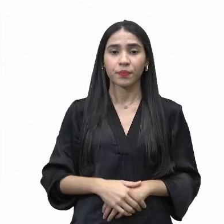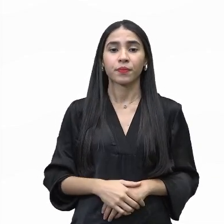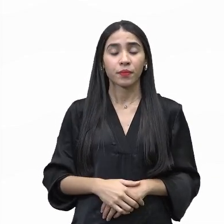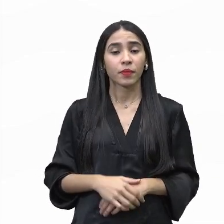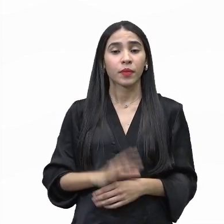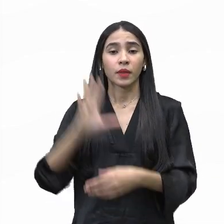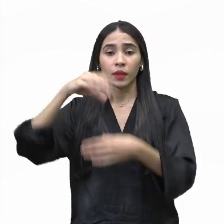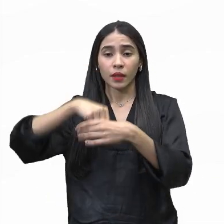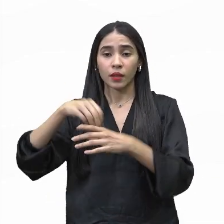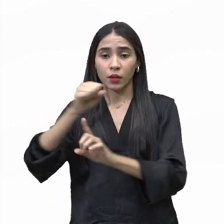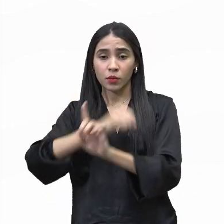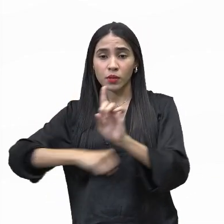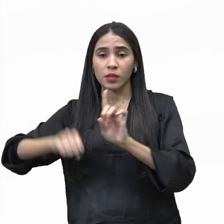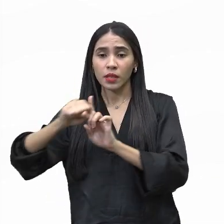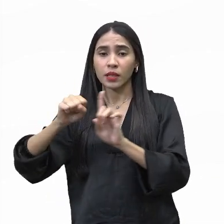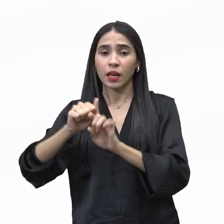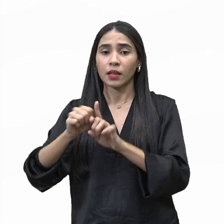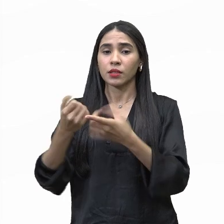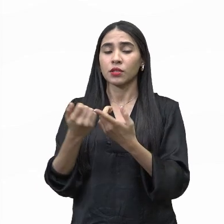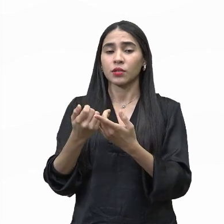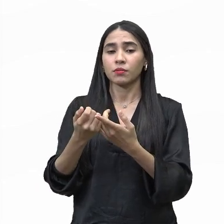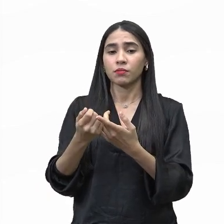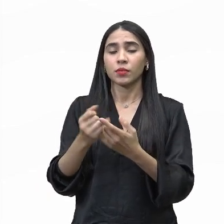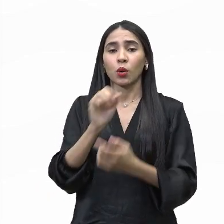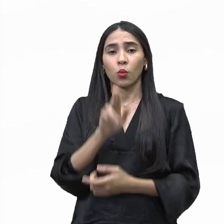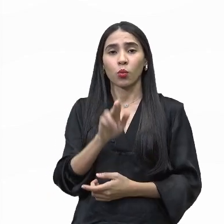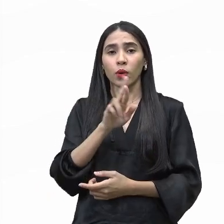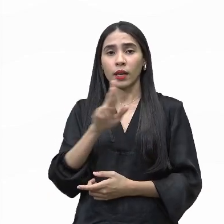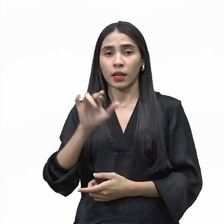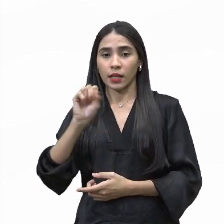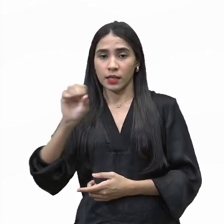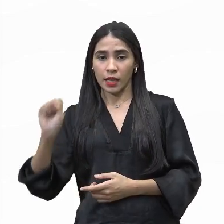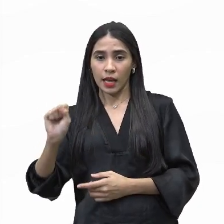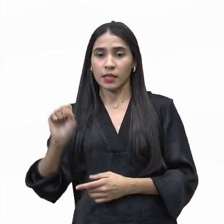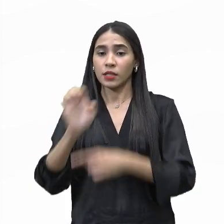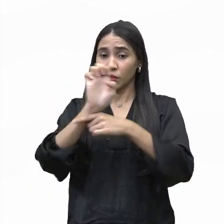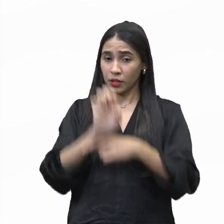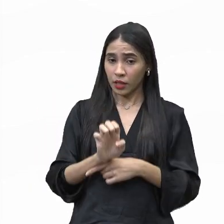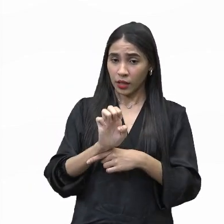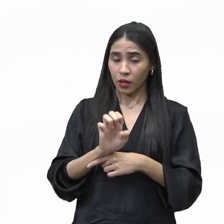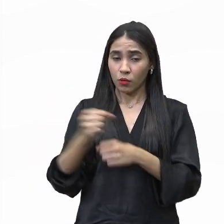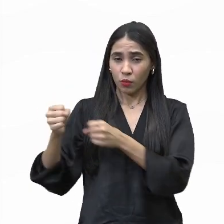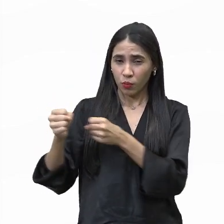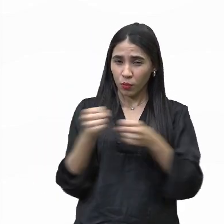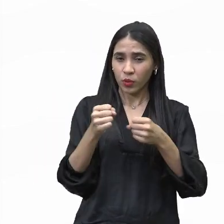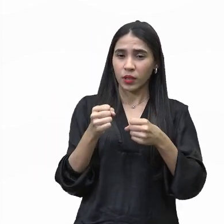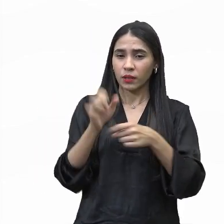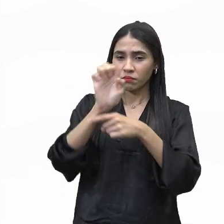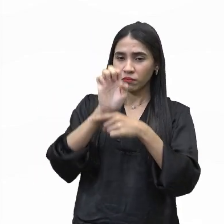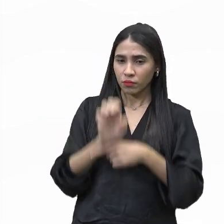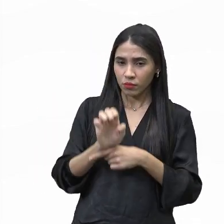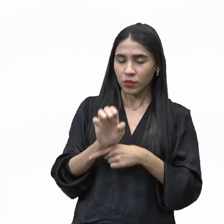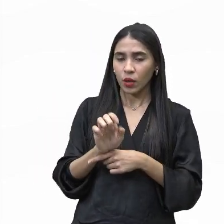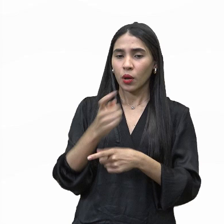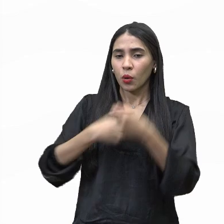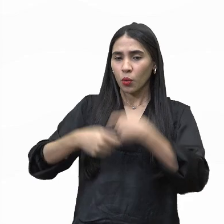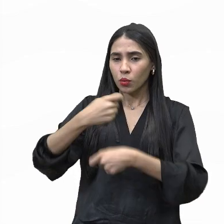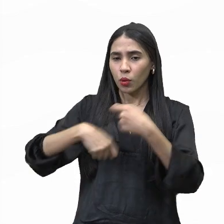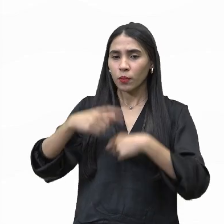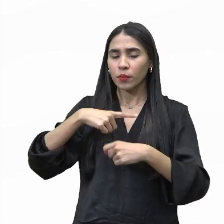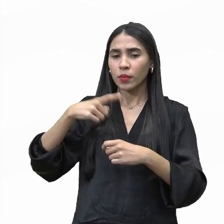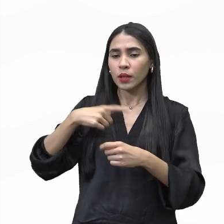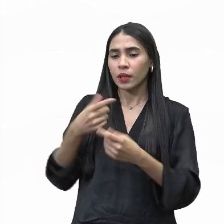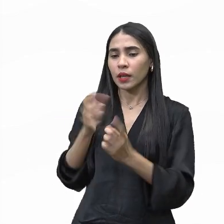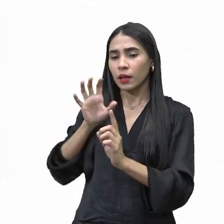na sociedade planificada socialista era uma economia estatal, onde o poder estava, a economia estava coordenada